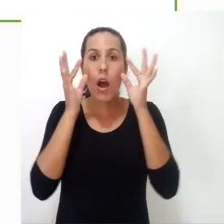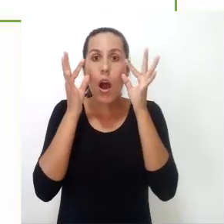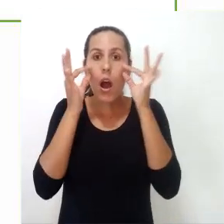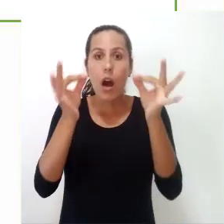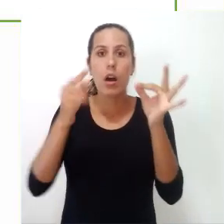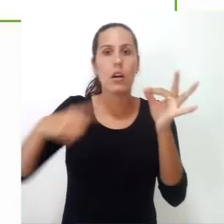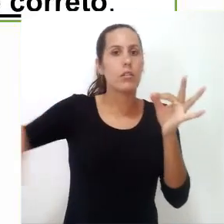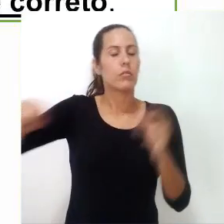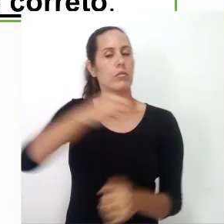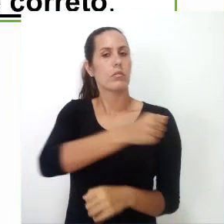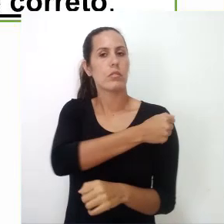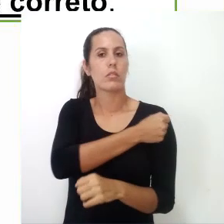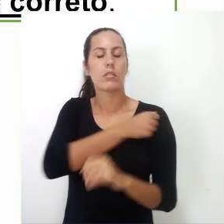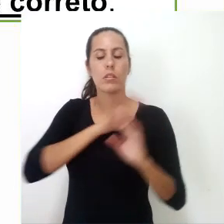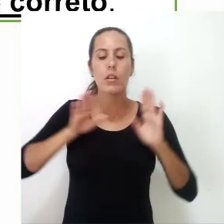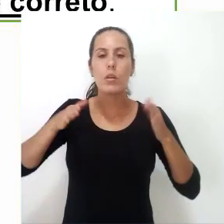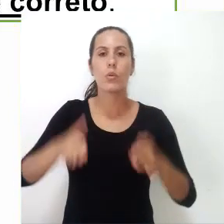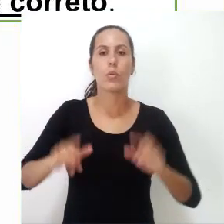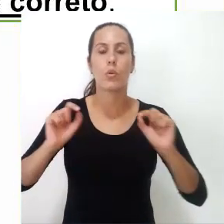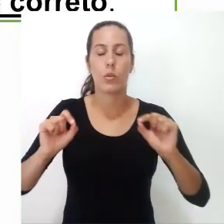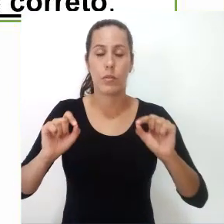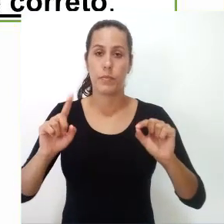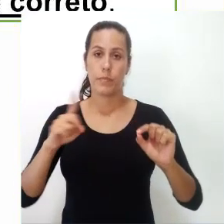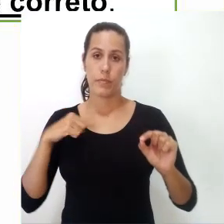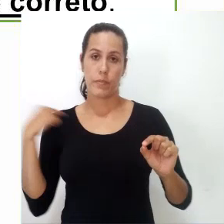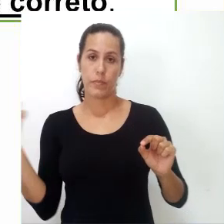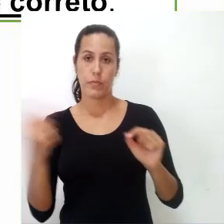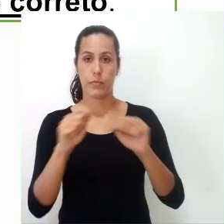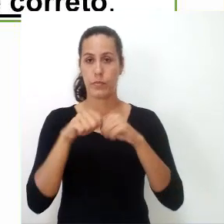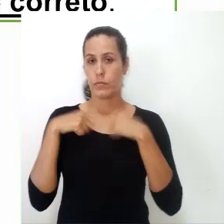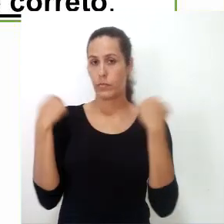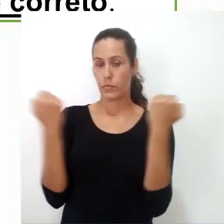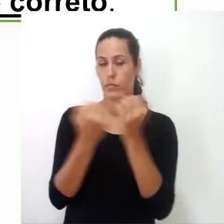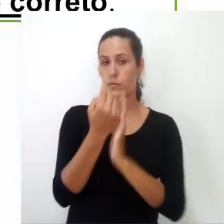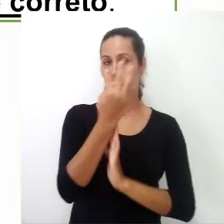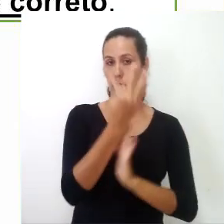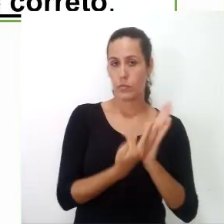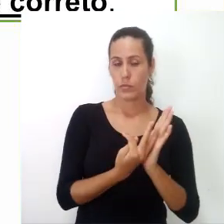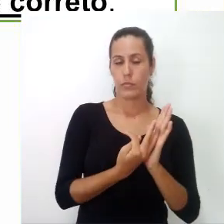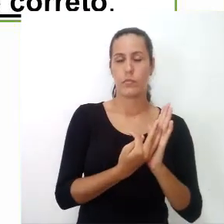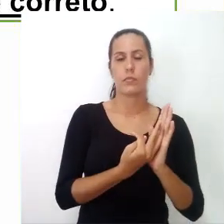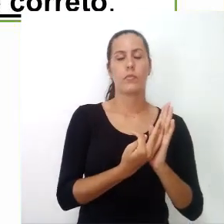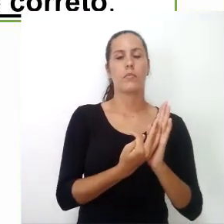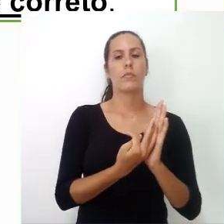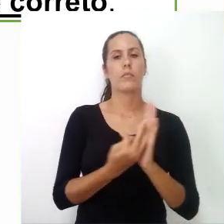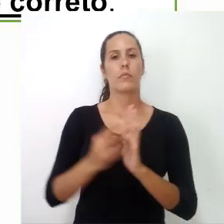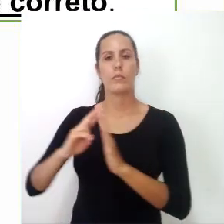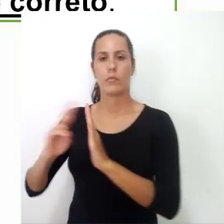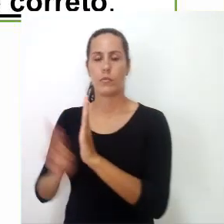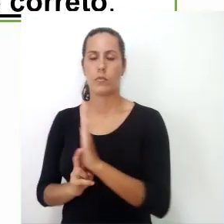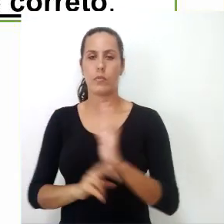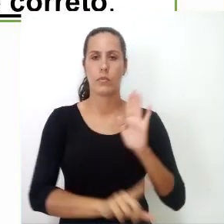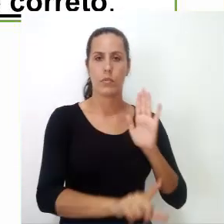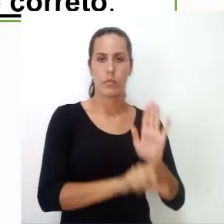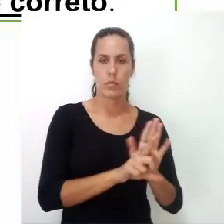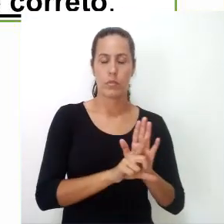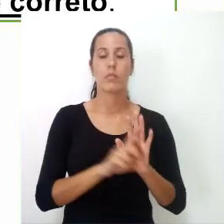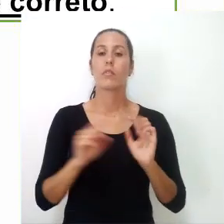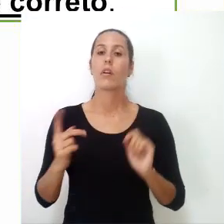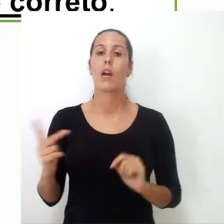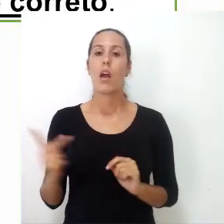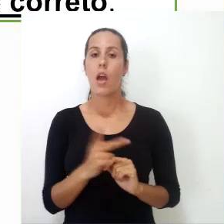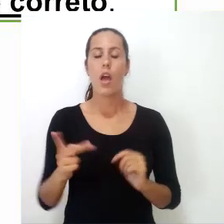qual a atenção. Nós temos o seguinte, em nossa sociedade, os textos normativos e legais são, em sua